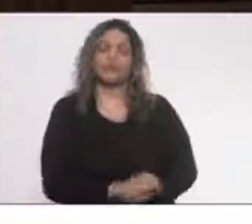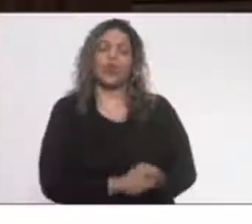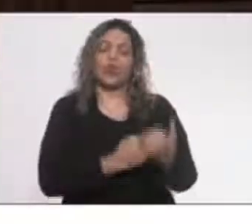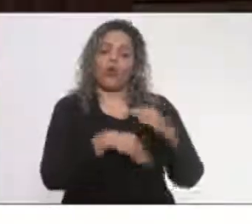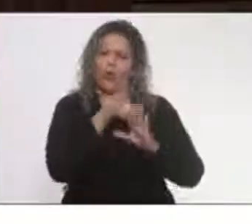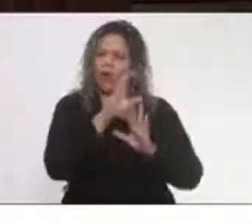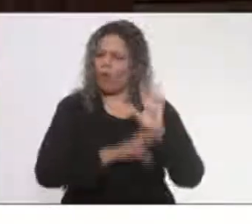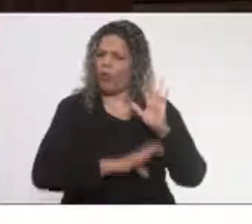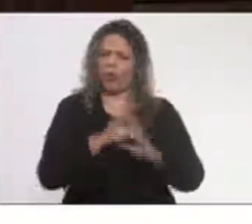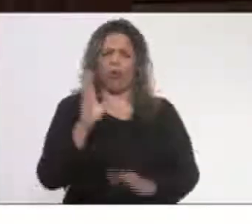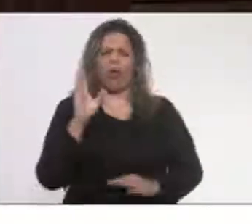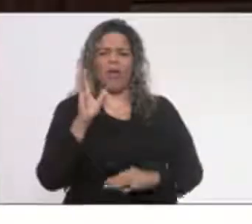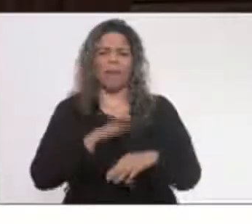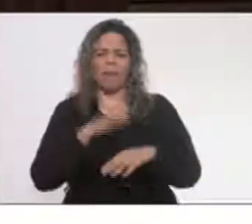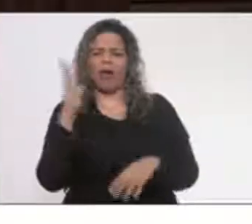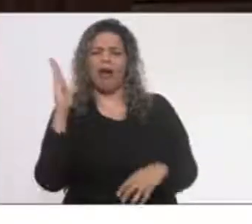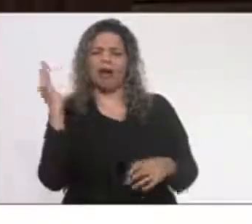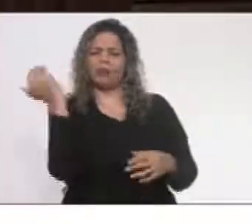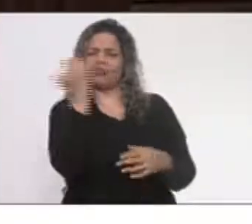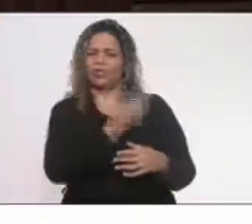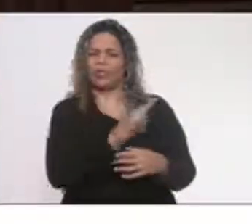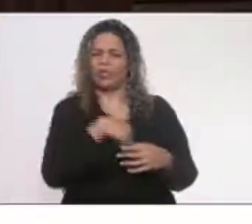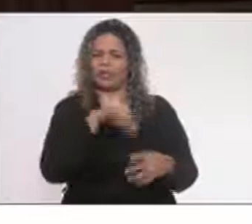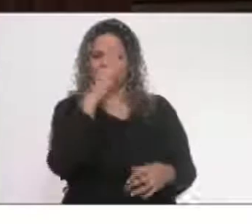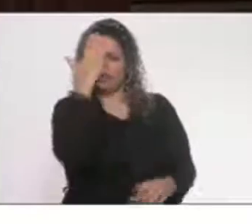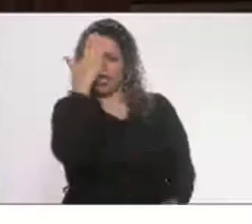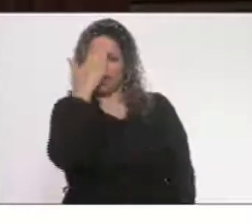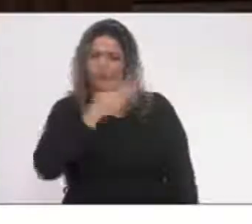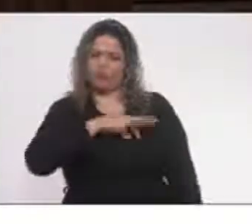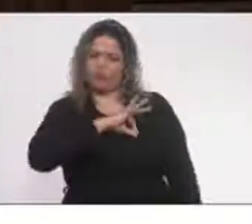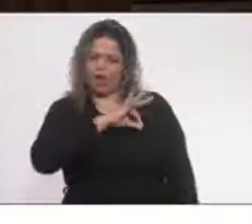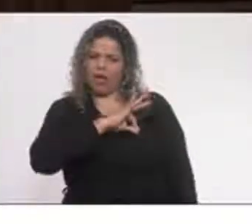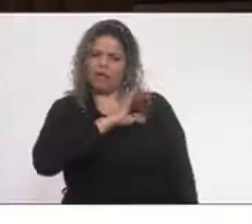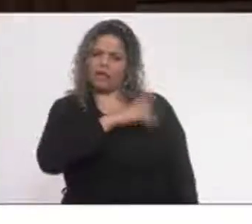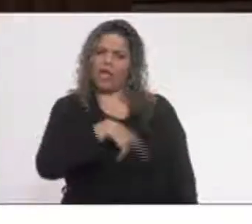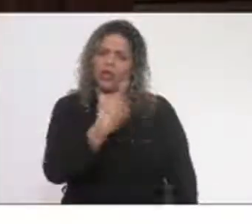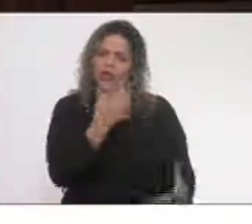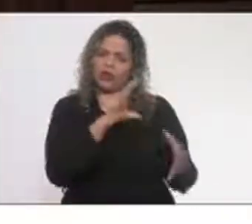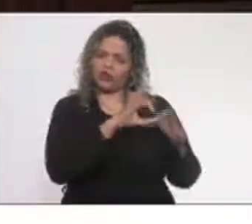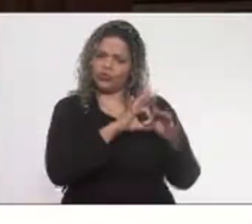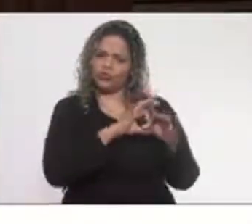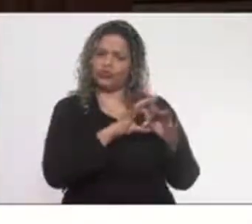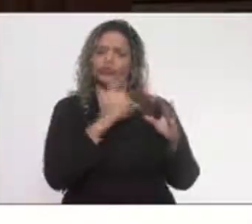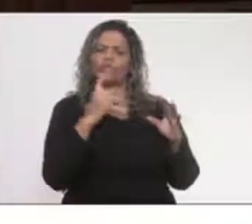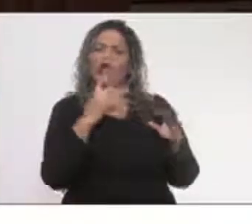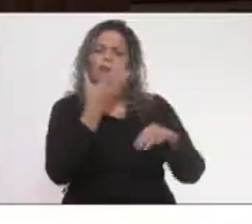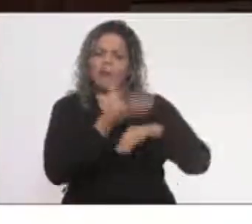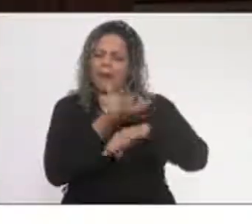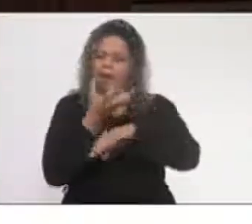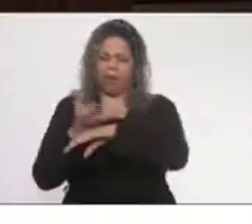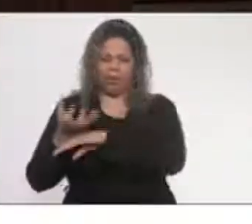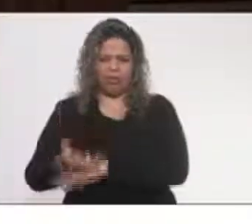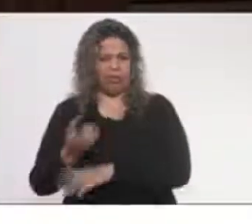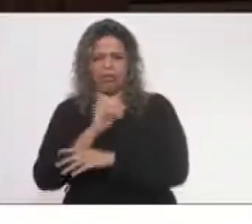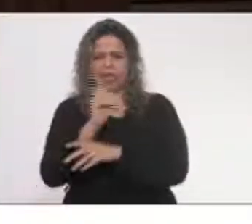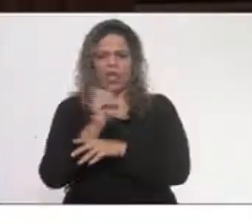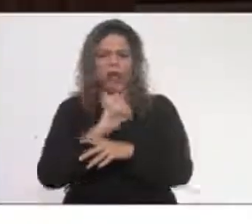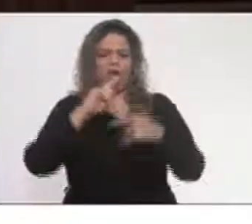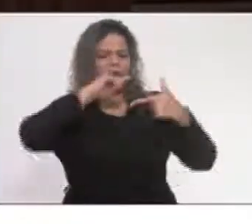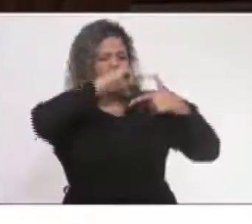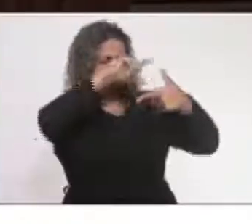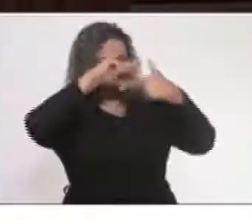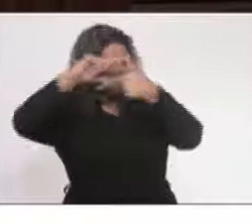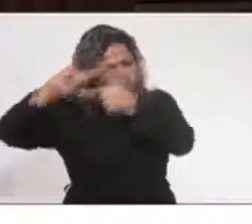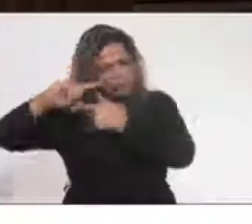O currículo é muito mais, como sabe a deputada Marta Rocha, muito mais que um conjunto de disciplinas. O currículo é o padrão de